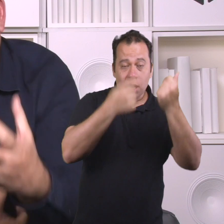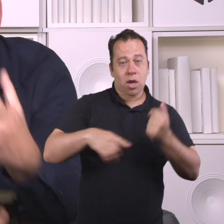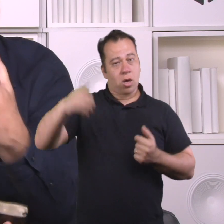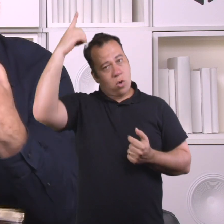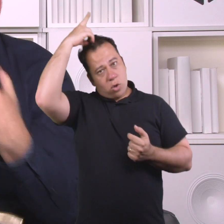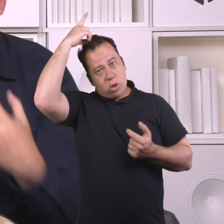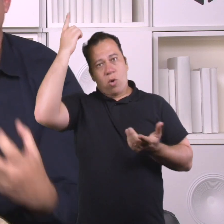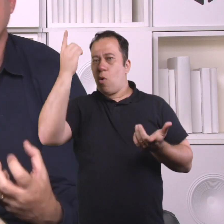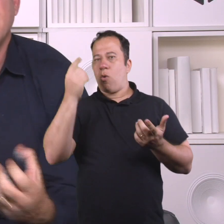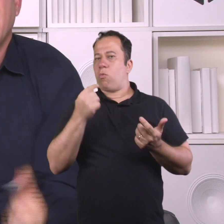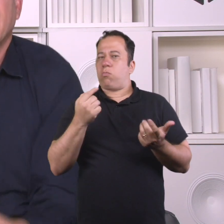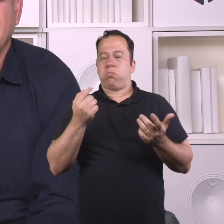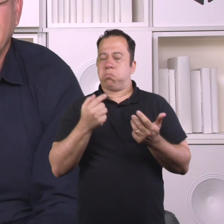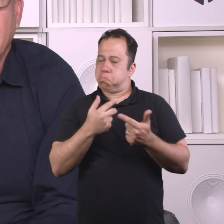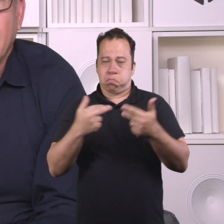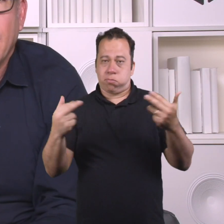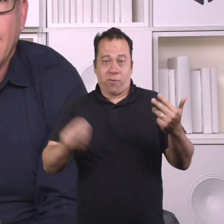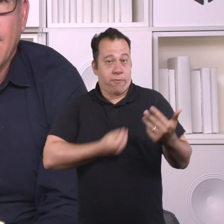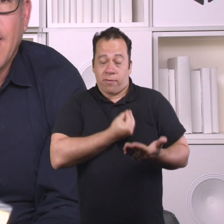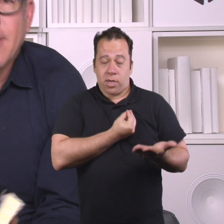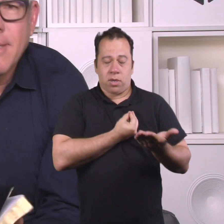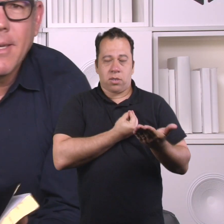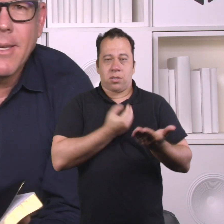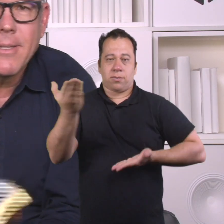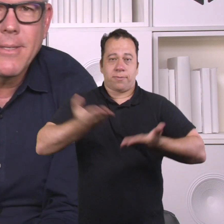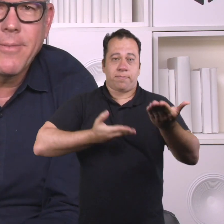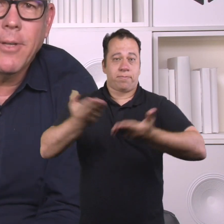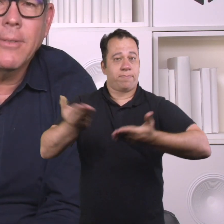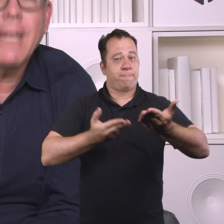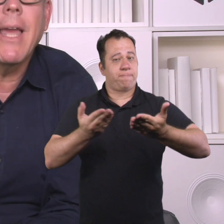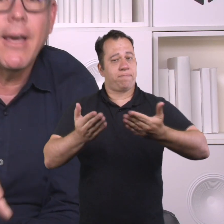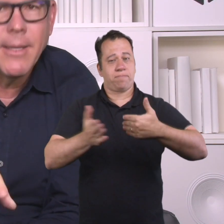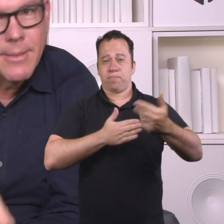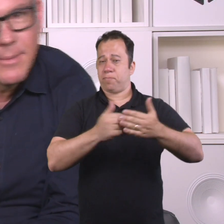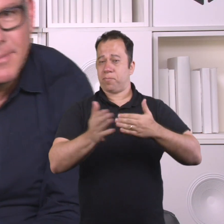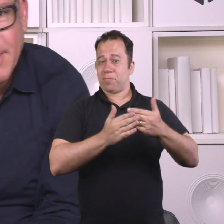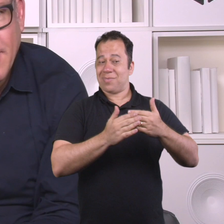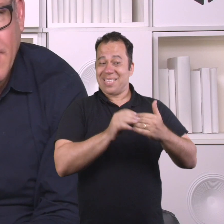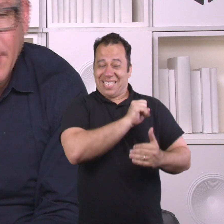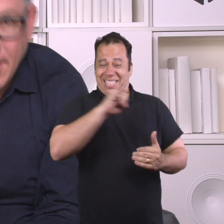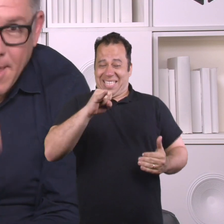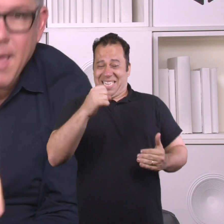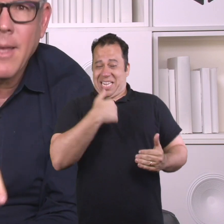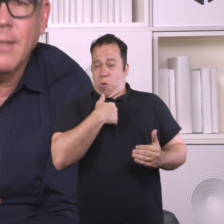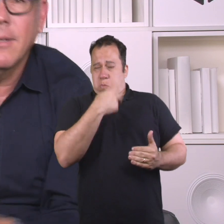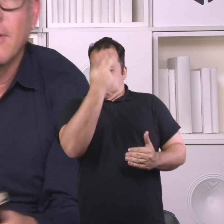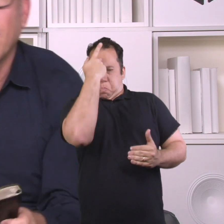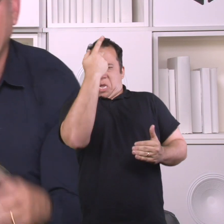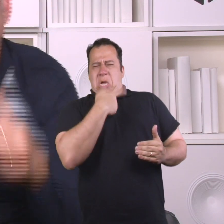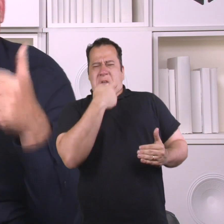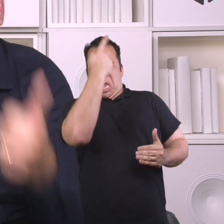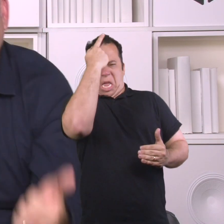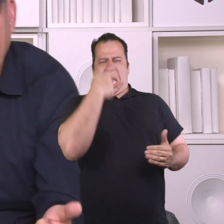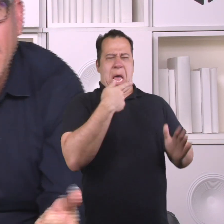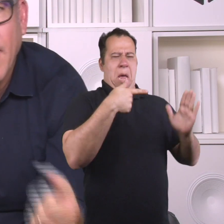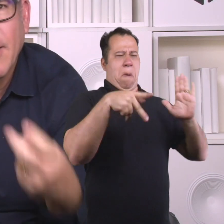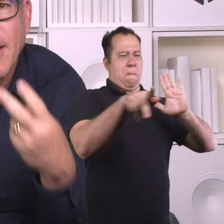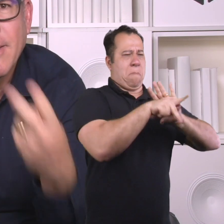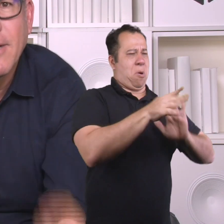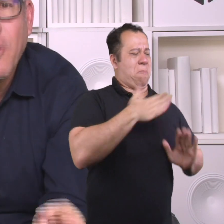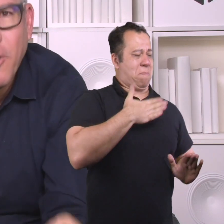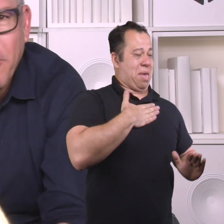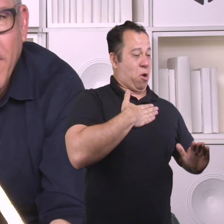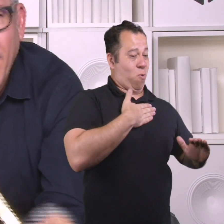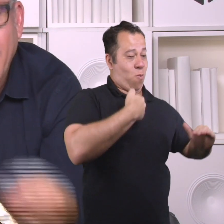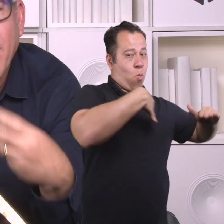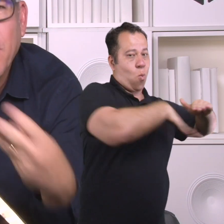gananciosamente as riquezas que Deus nos dá, essas riquezas ficam na terra. E na terra, o ladrão rouba, a